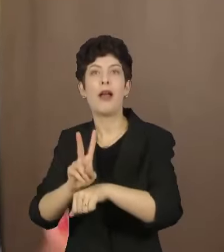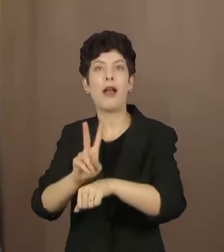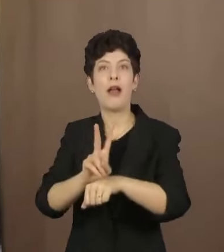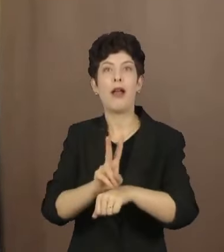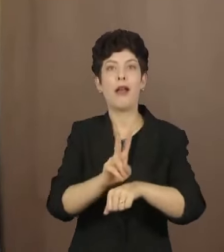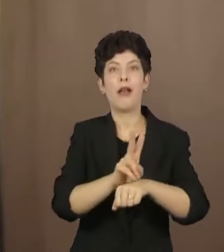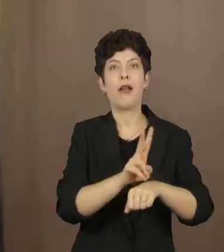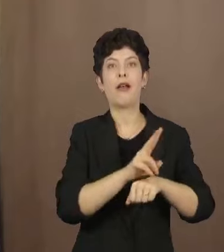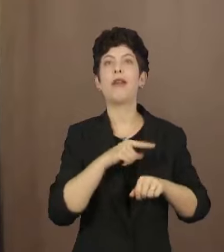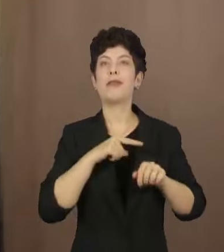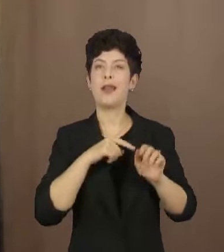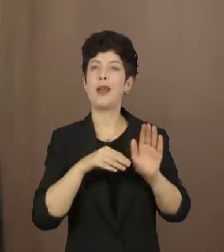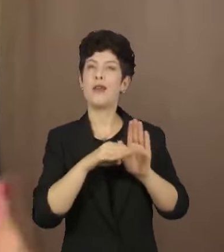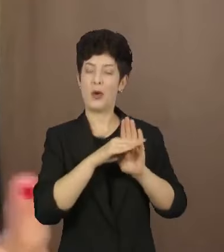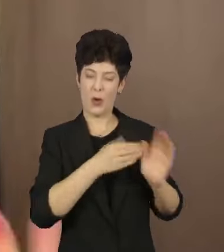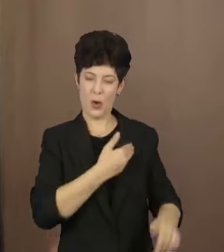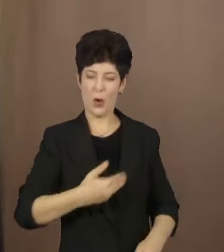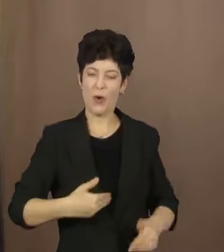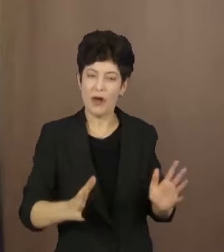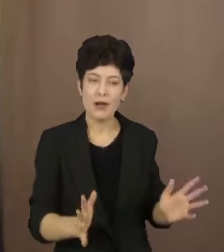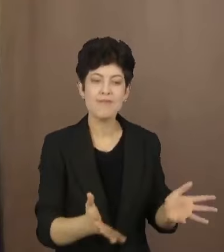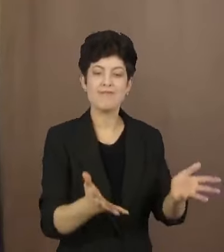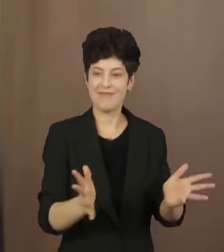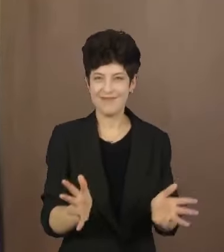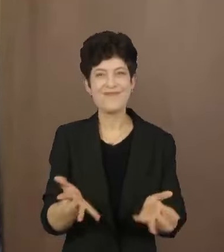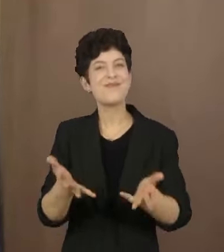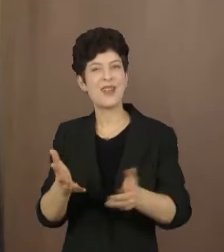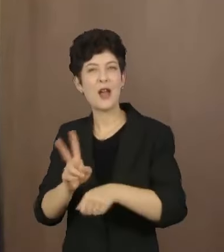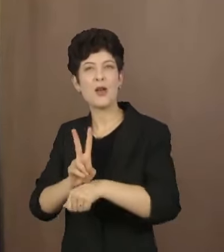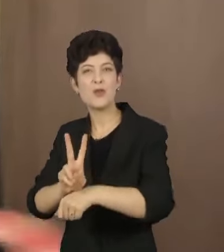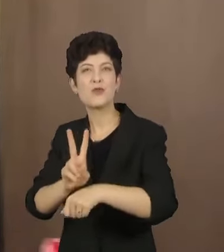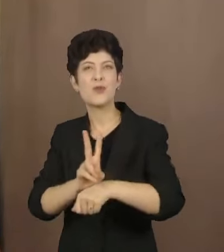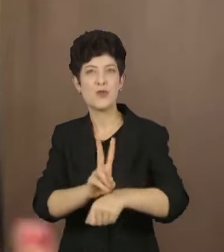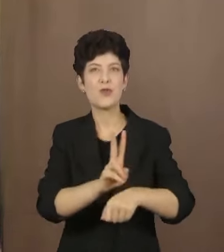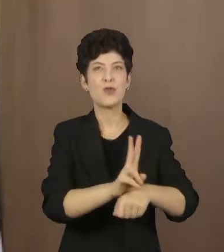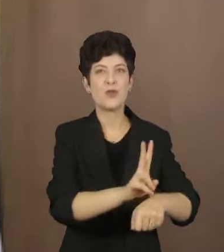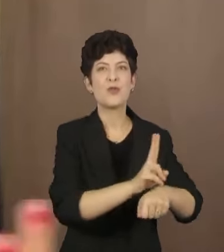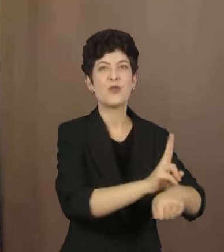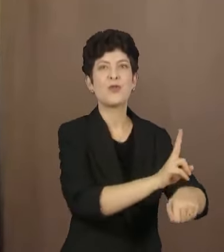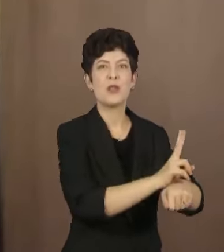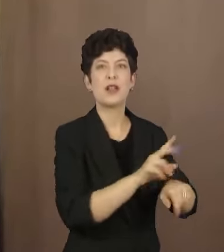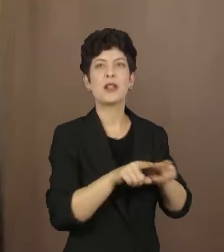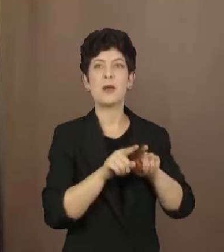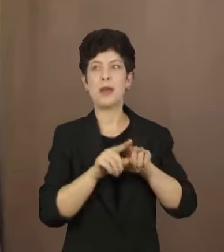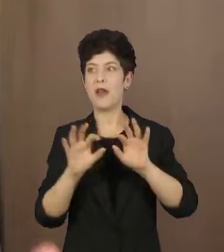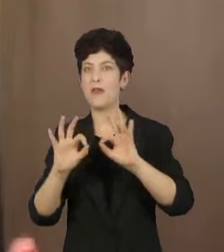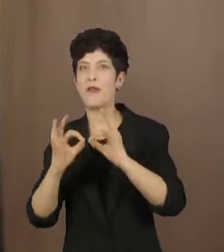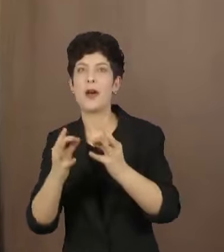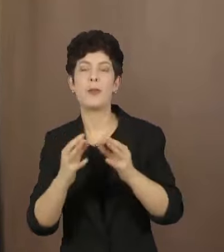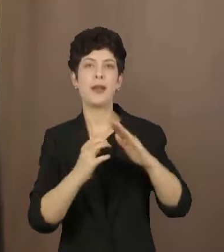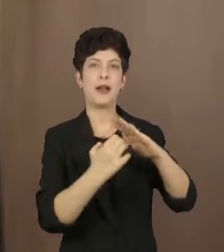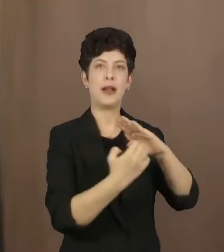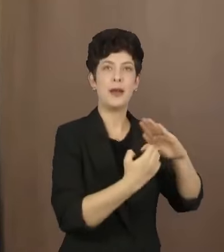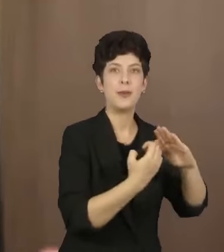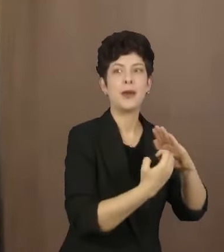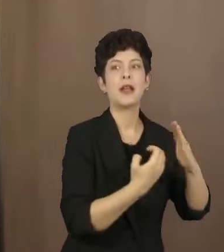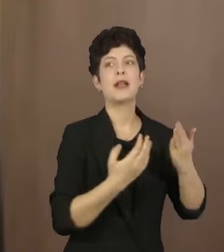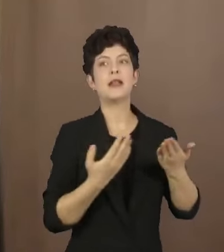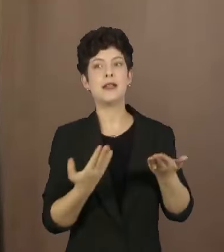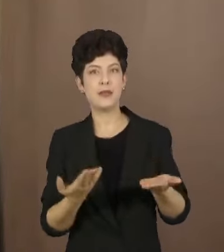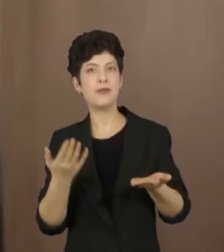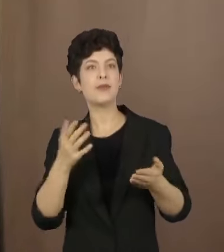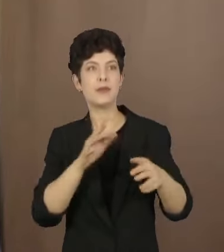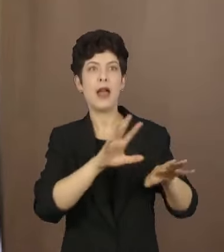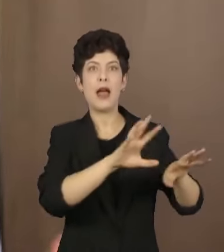houve programas governamentais para incentivar o crédito. Isso fez com que as famílias, as empresas, tomassem mais crédito